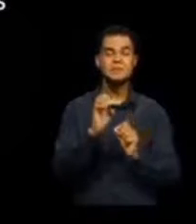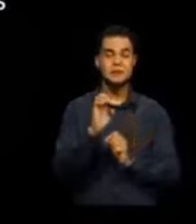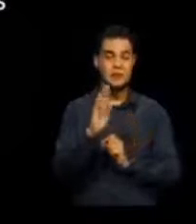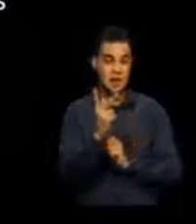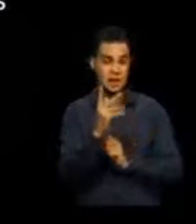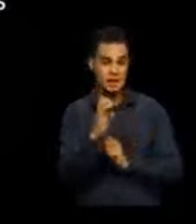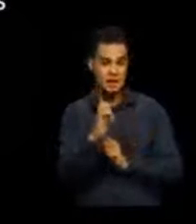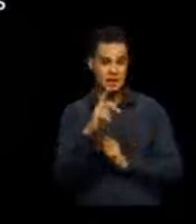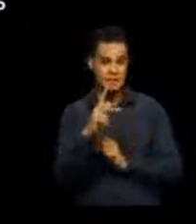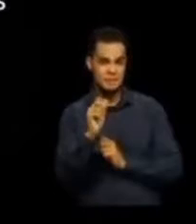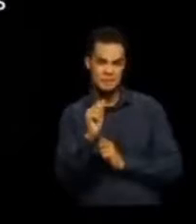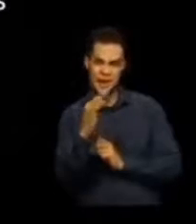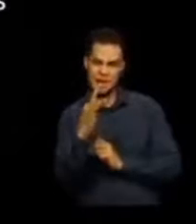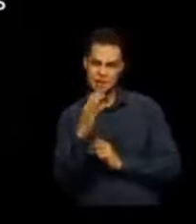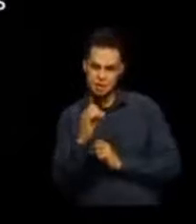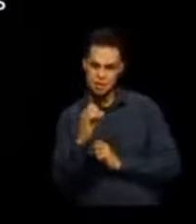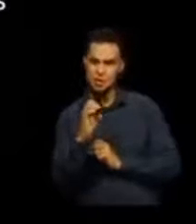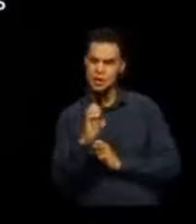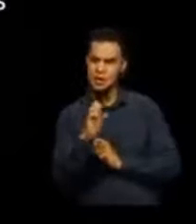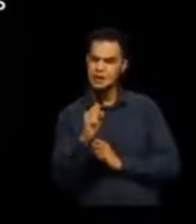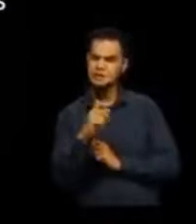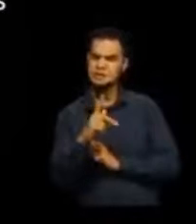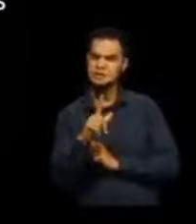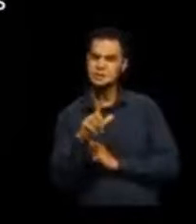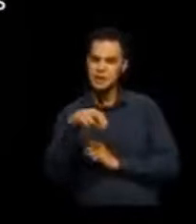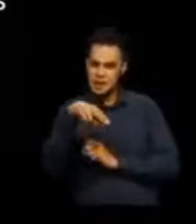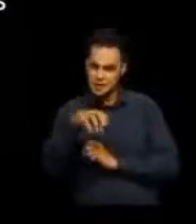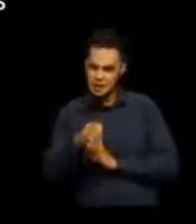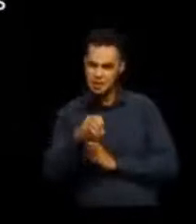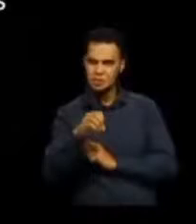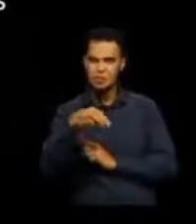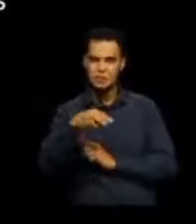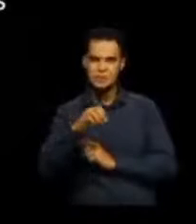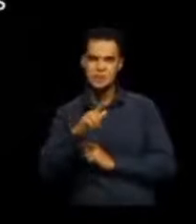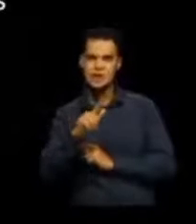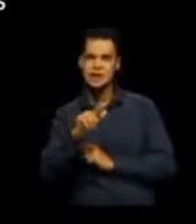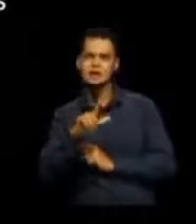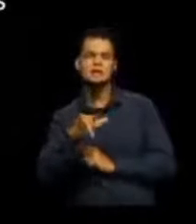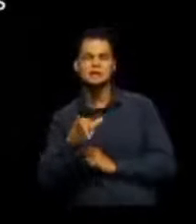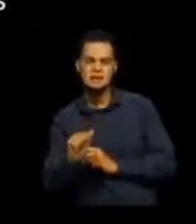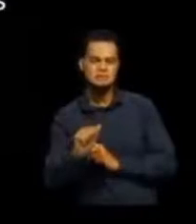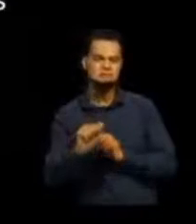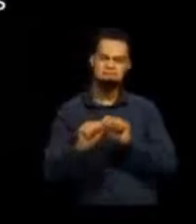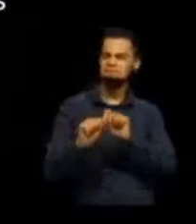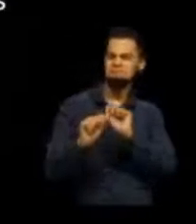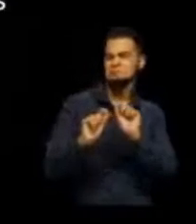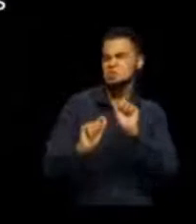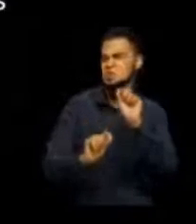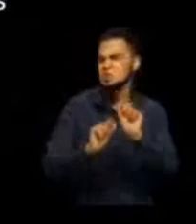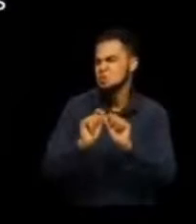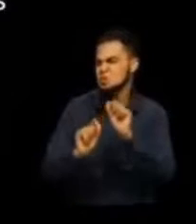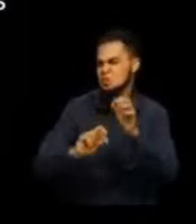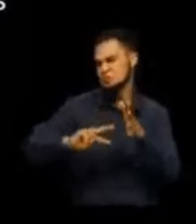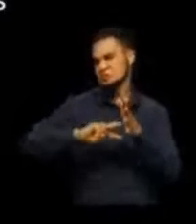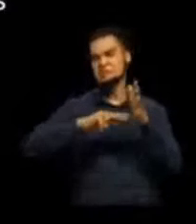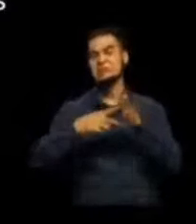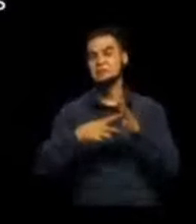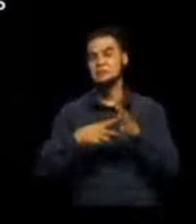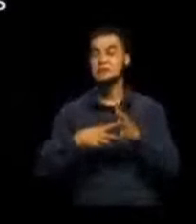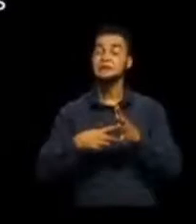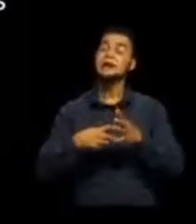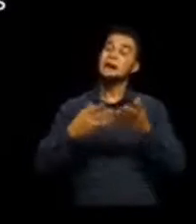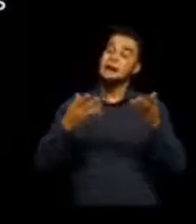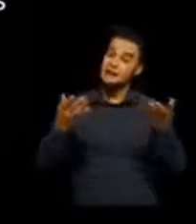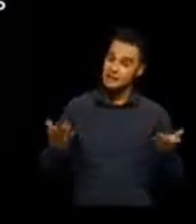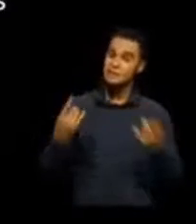hepatoesplenomegalia. O que é isso? Pelo fato do verme parasitar o nosso sistema porta-hepático, ele vai ter